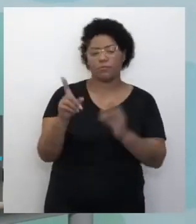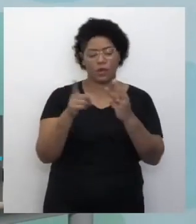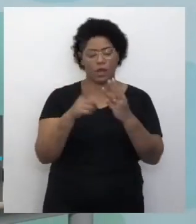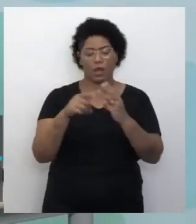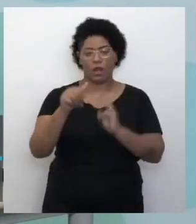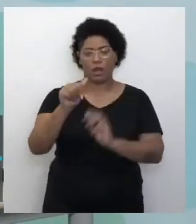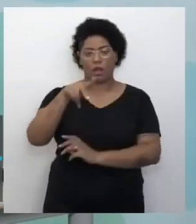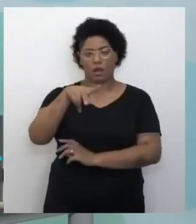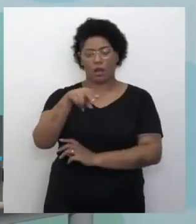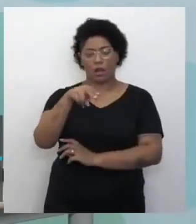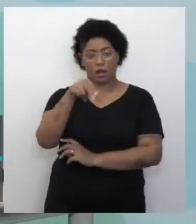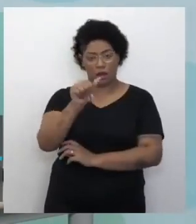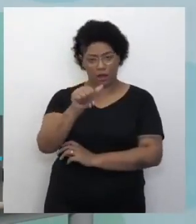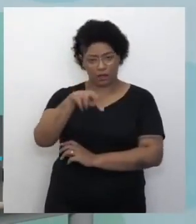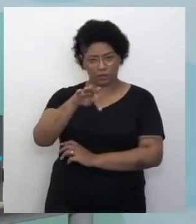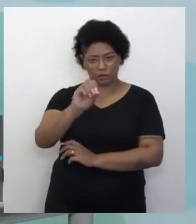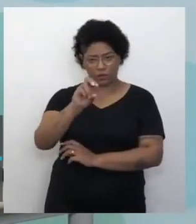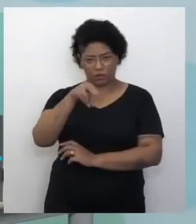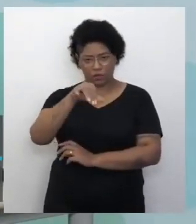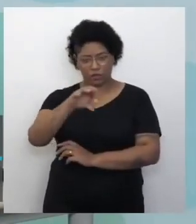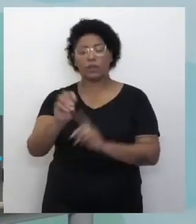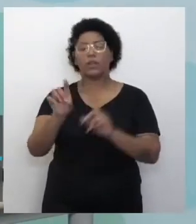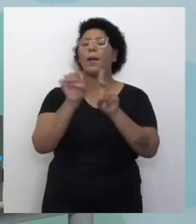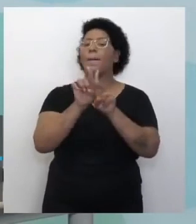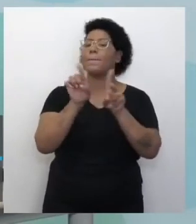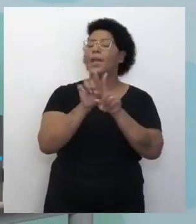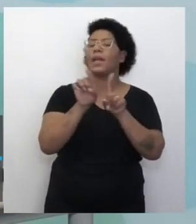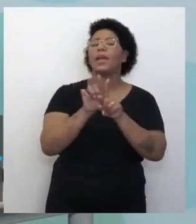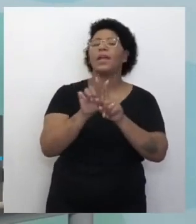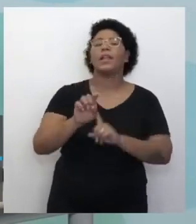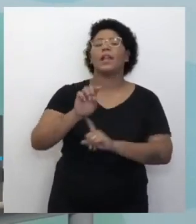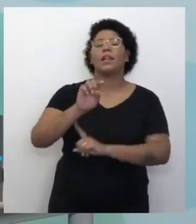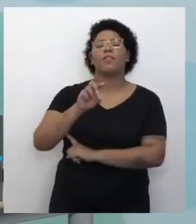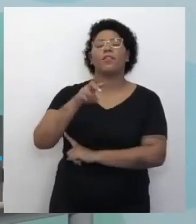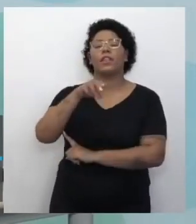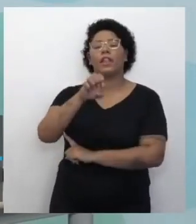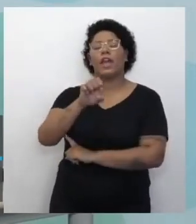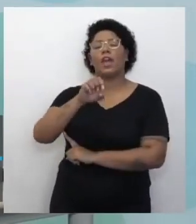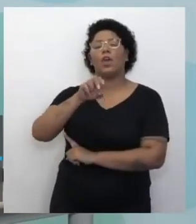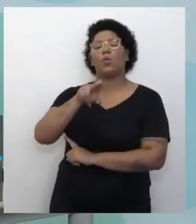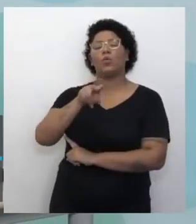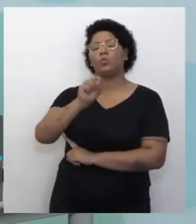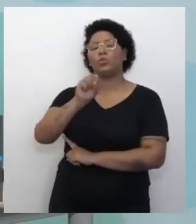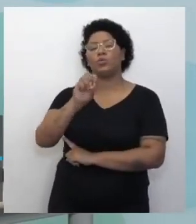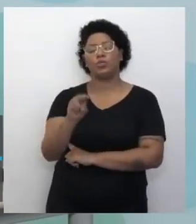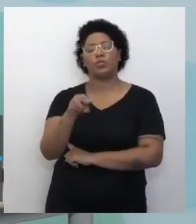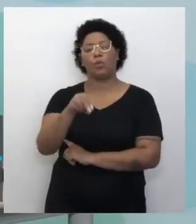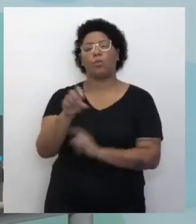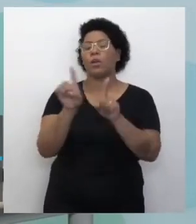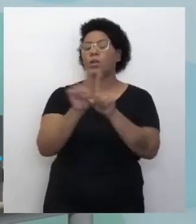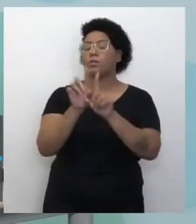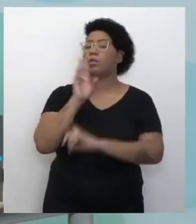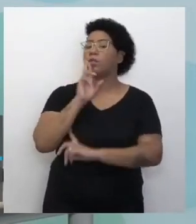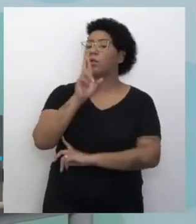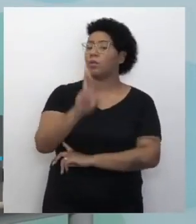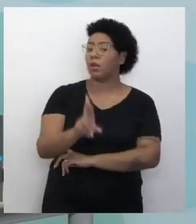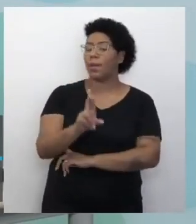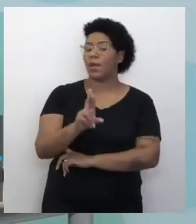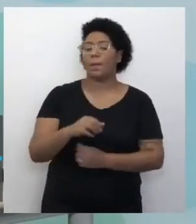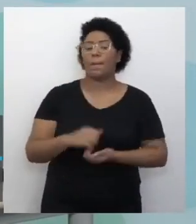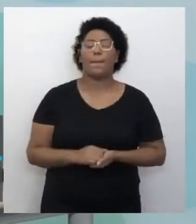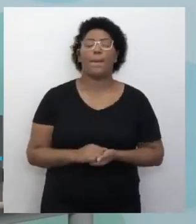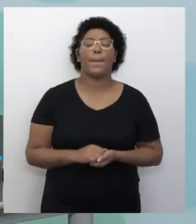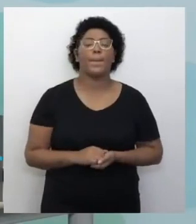também citaram 95 gramas. Professor Nelson também, 95 gramas de cloreto de magnésio. Professor